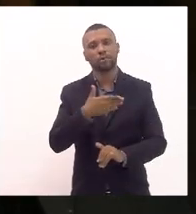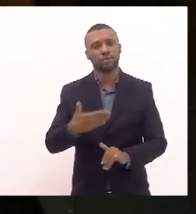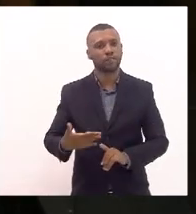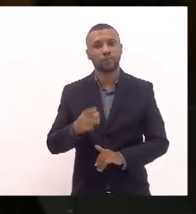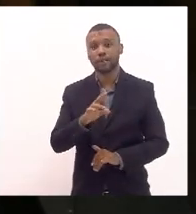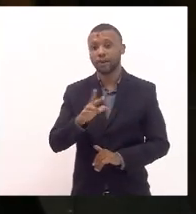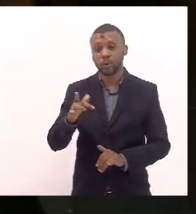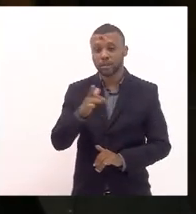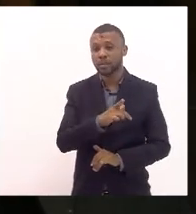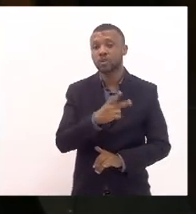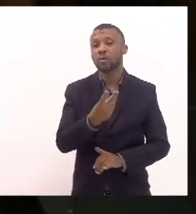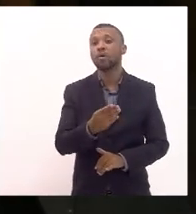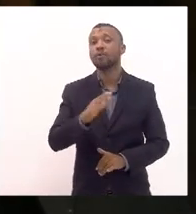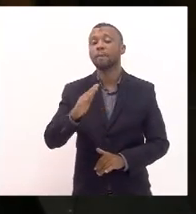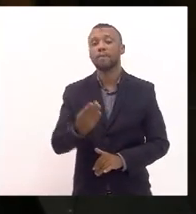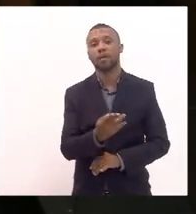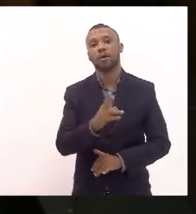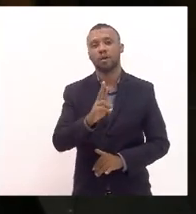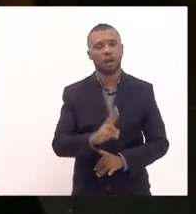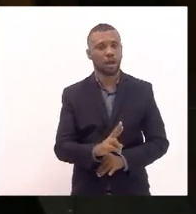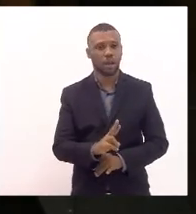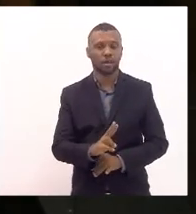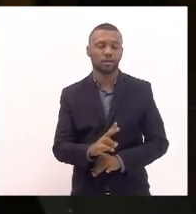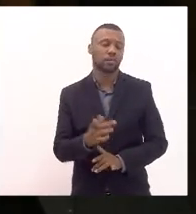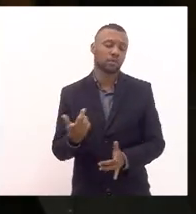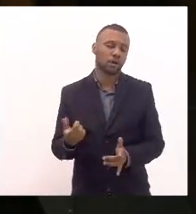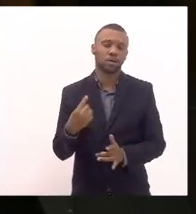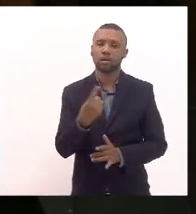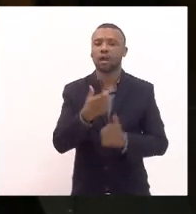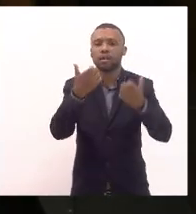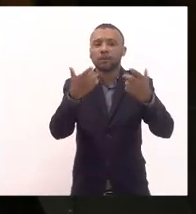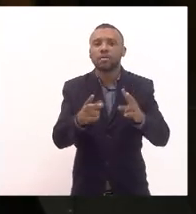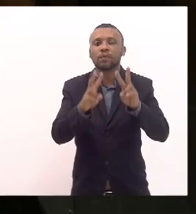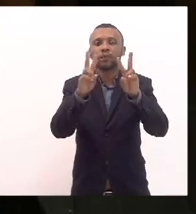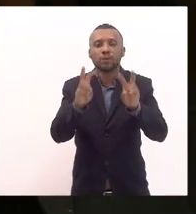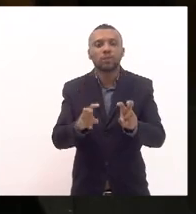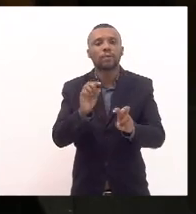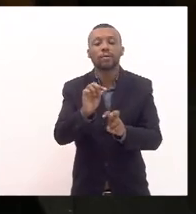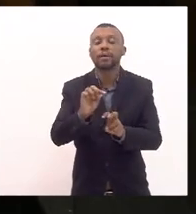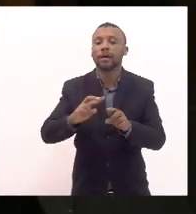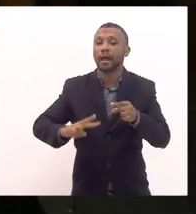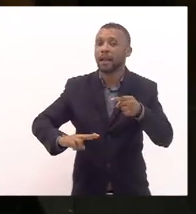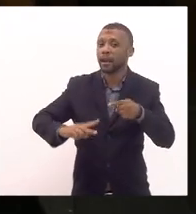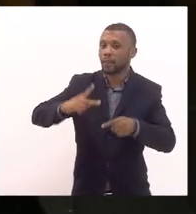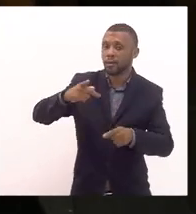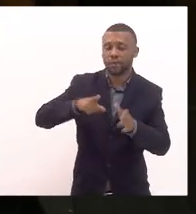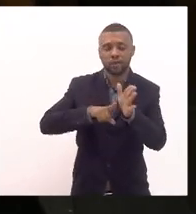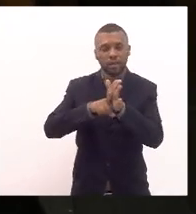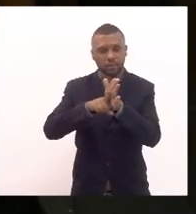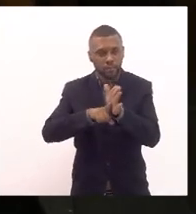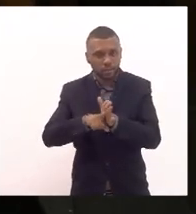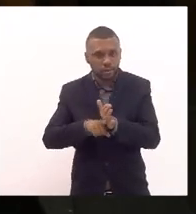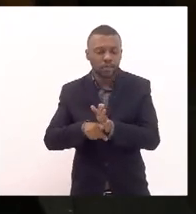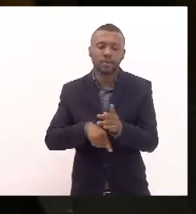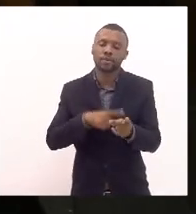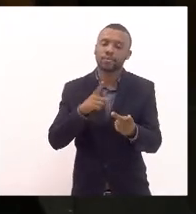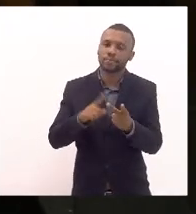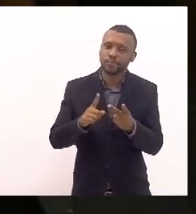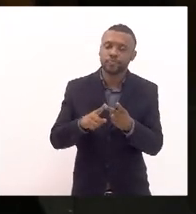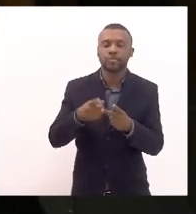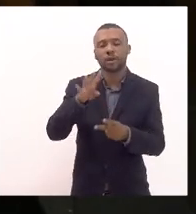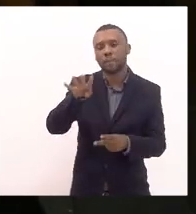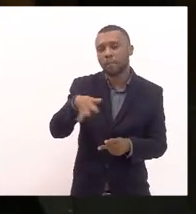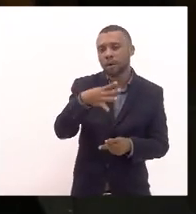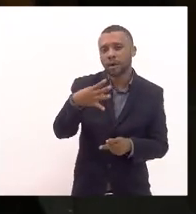só vai conseguir Honrar Dois Bilhões consequentemente nós estamos falando de laboratórios de pesquisa estamos falando